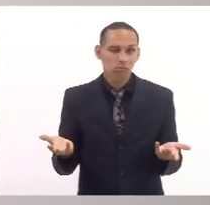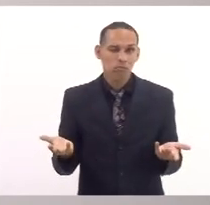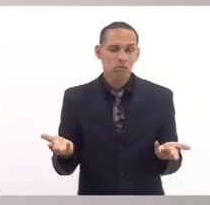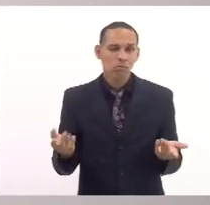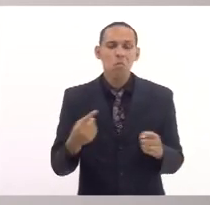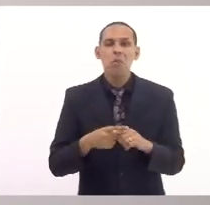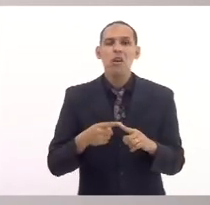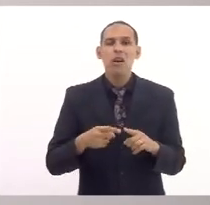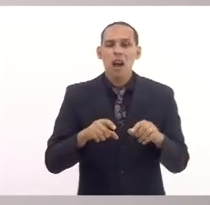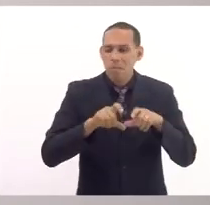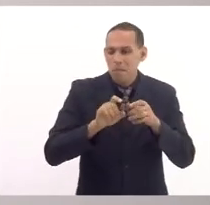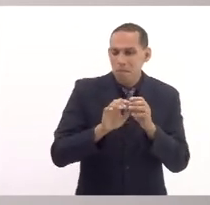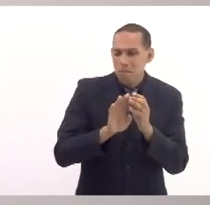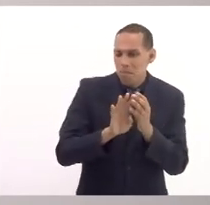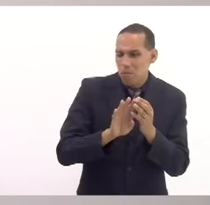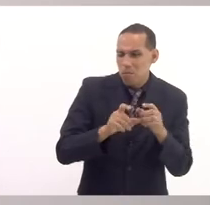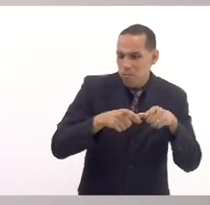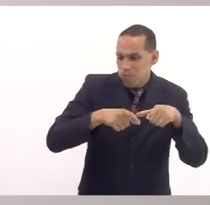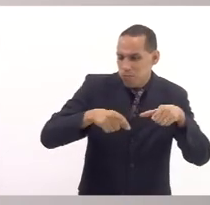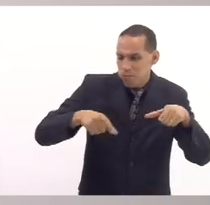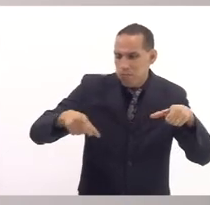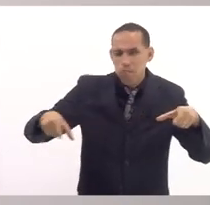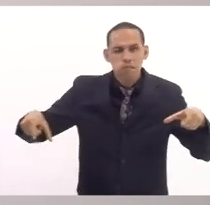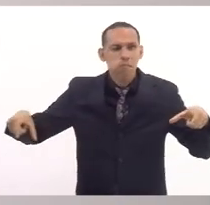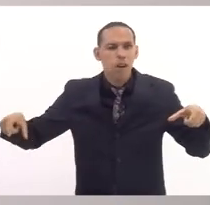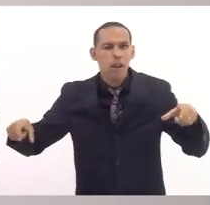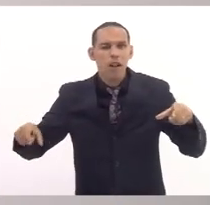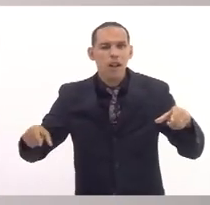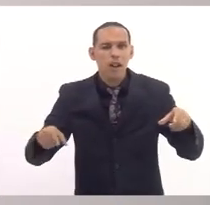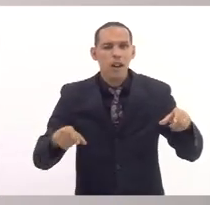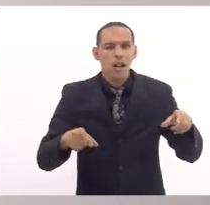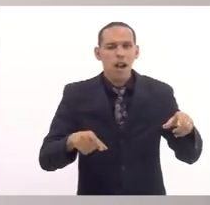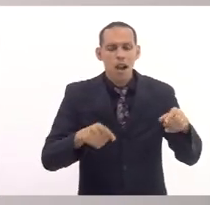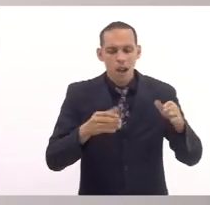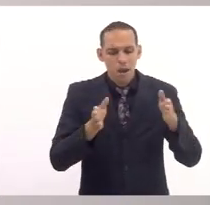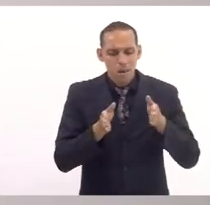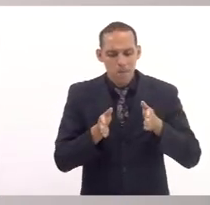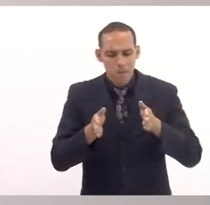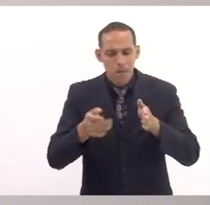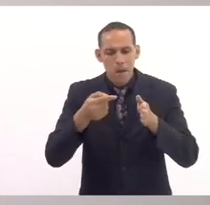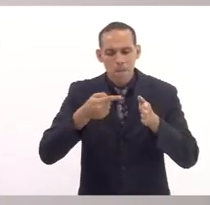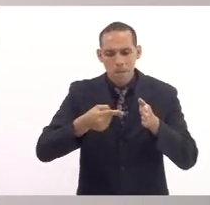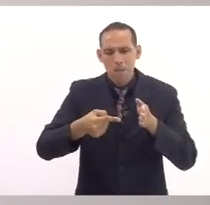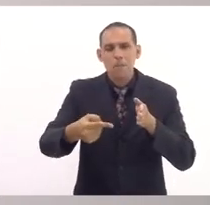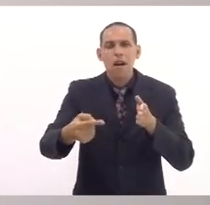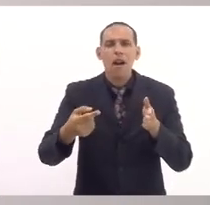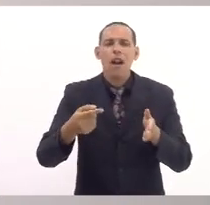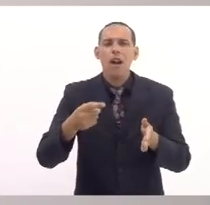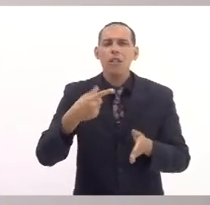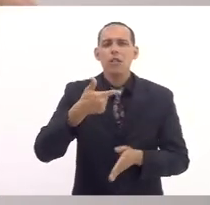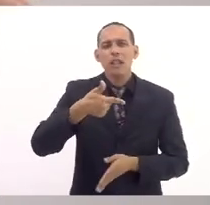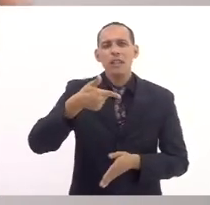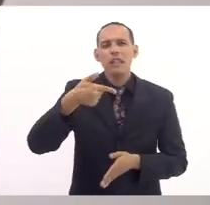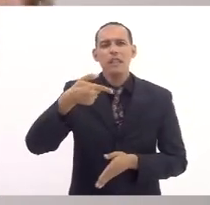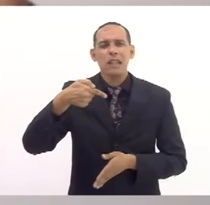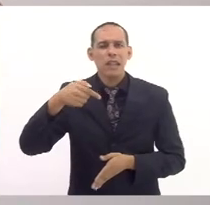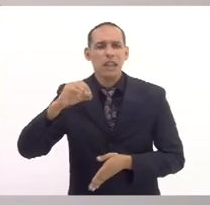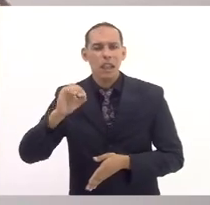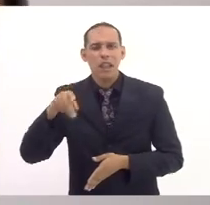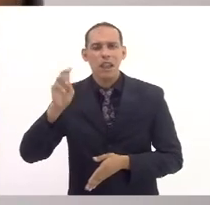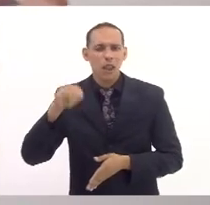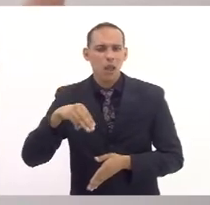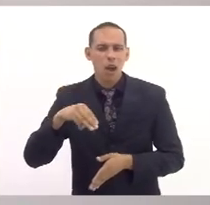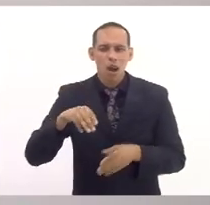270 quilômetros de rede, né? De trilho, 270 quilômetros de trilho. Não seria o melhor, no seu entendimento, seria melhor